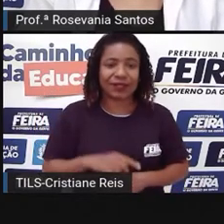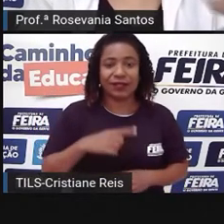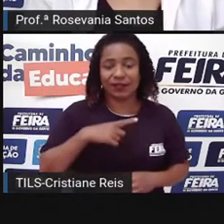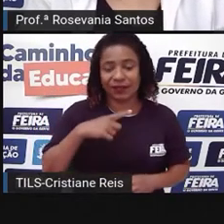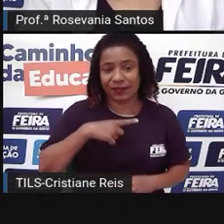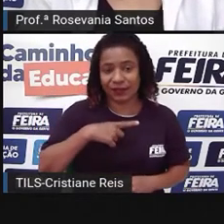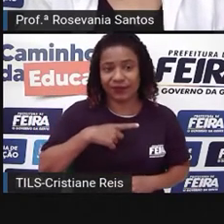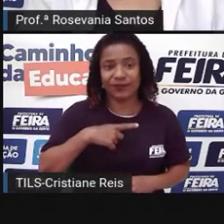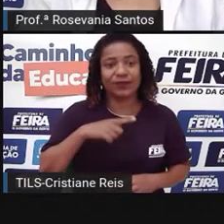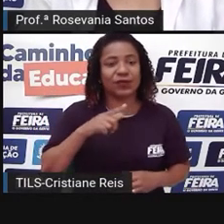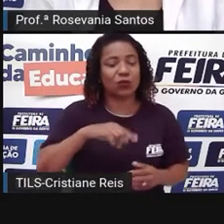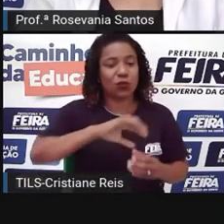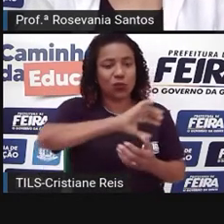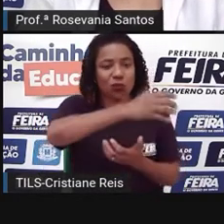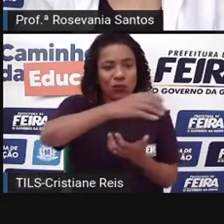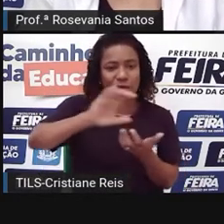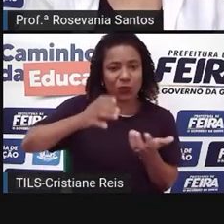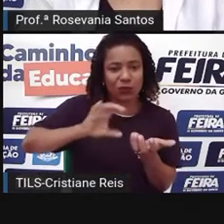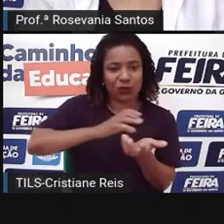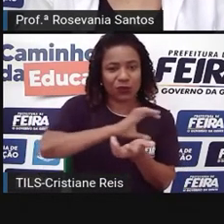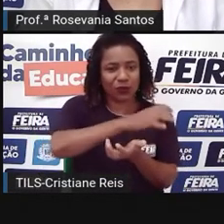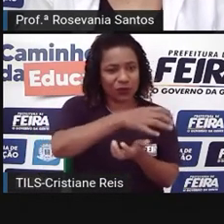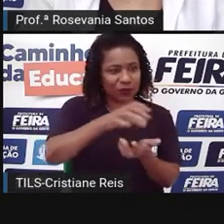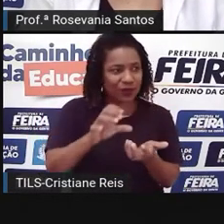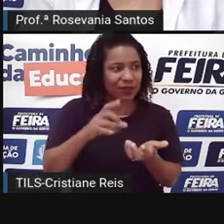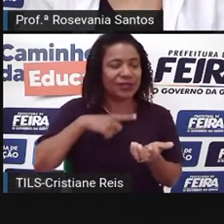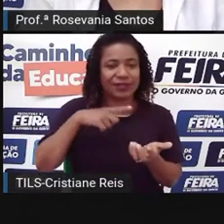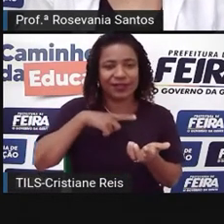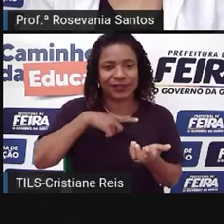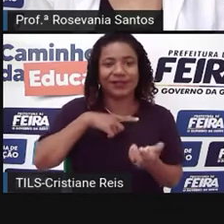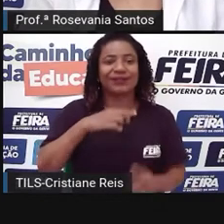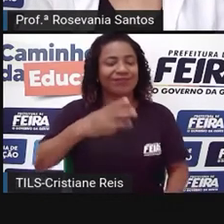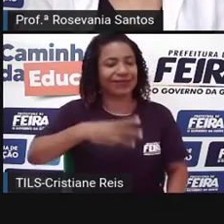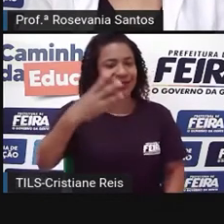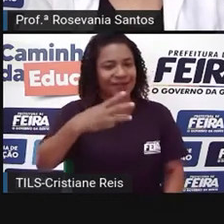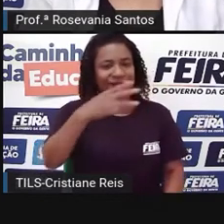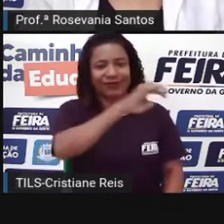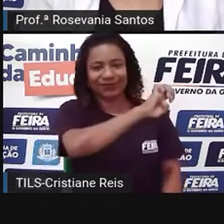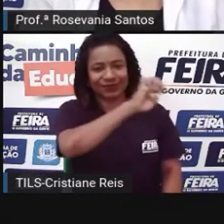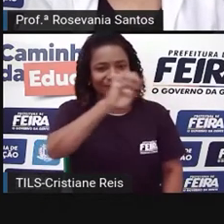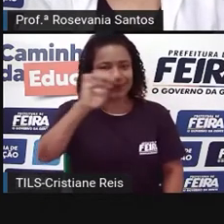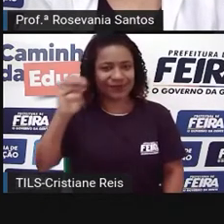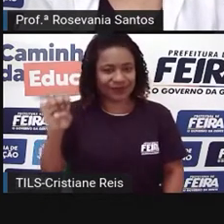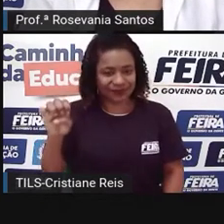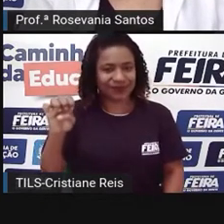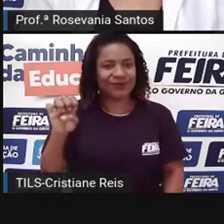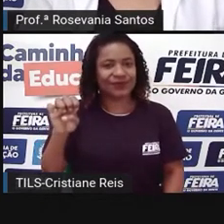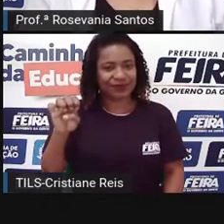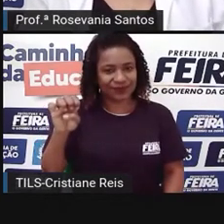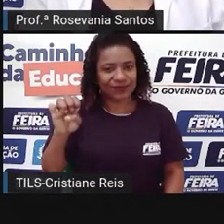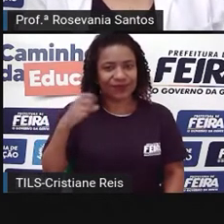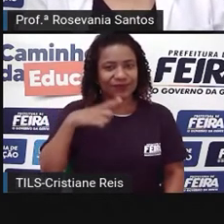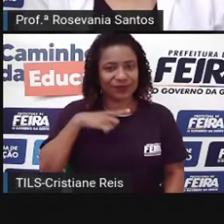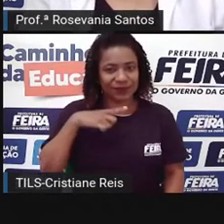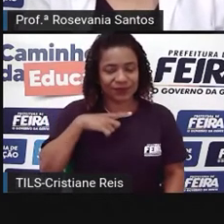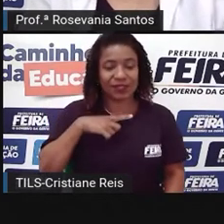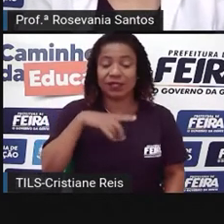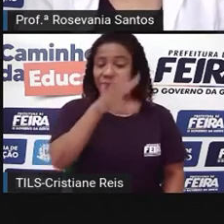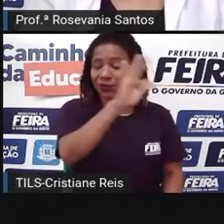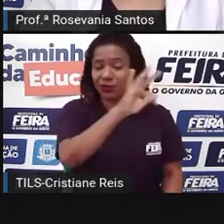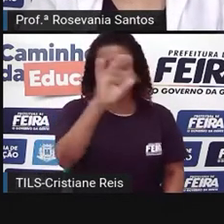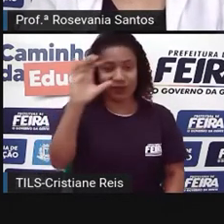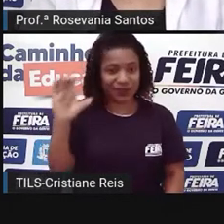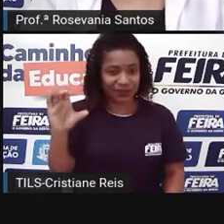né, por três linhas imaginárias na horizontal, né, que no caso três paralelos, que é o Trópico de